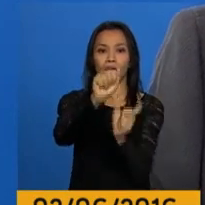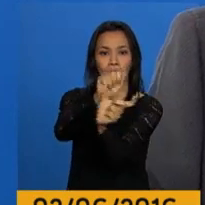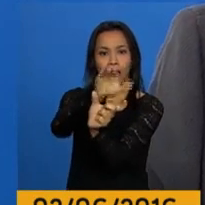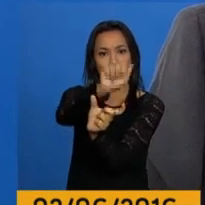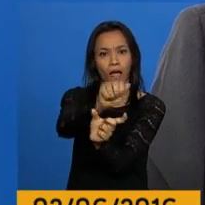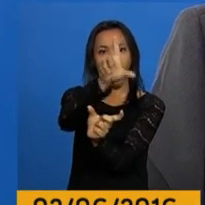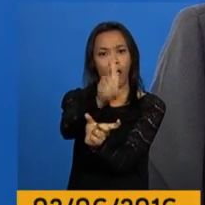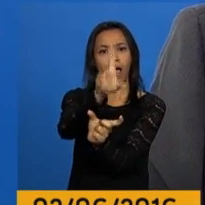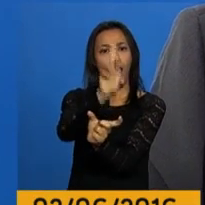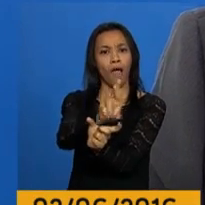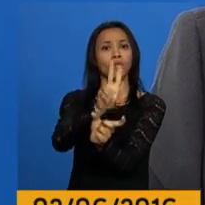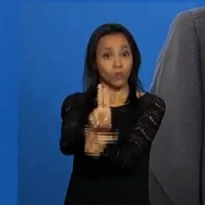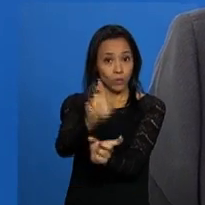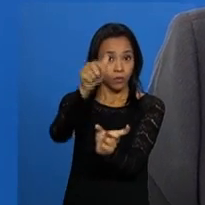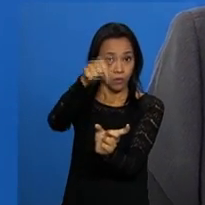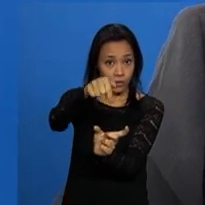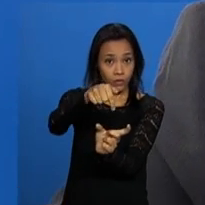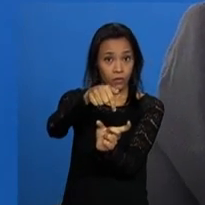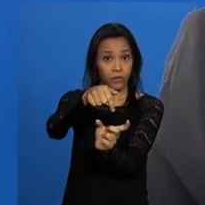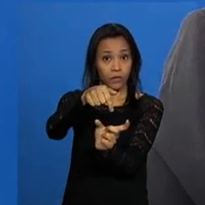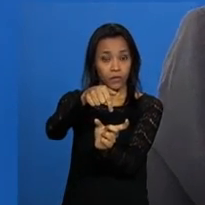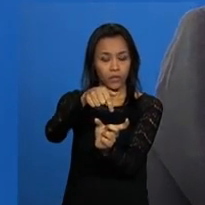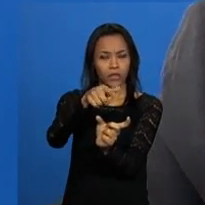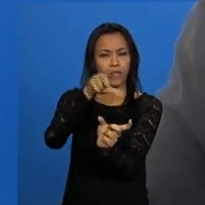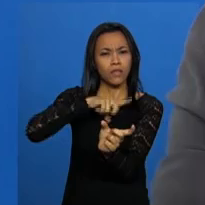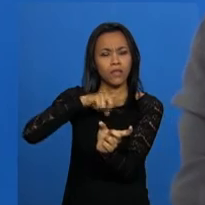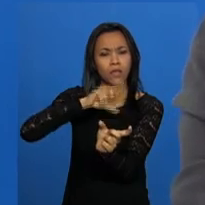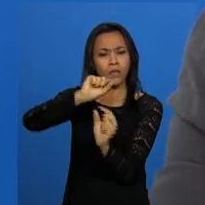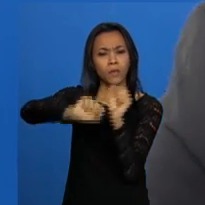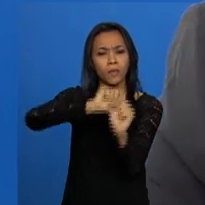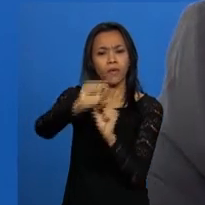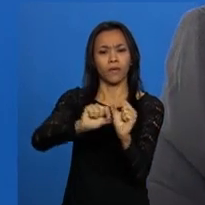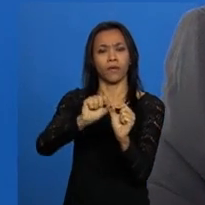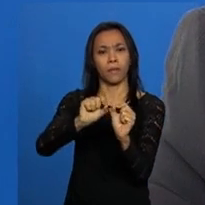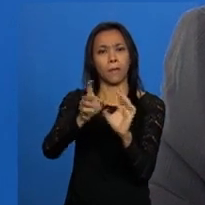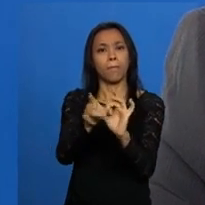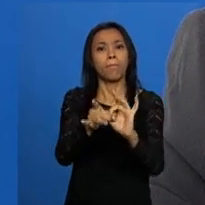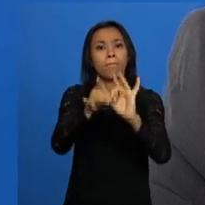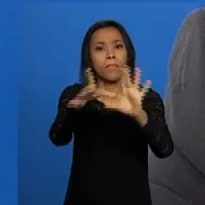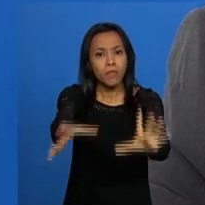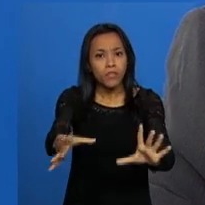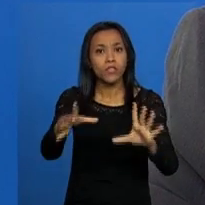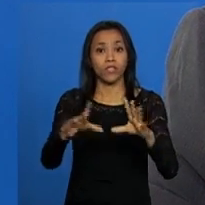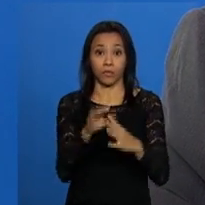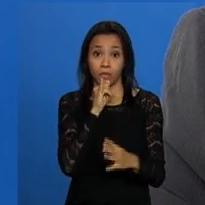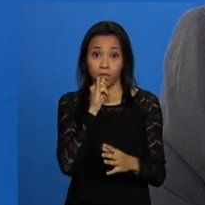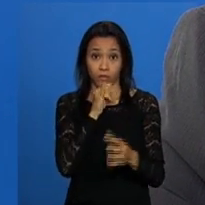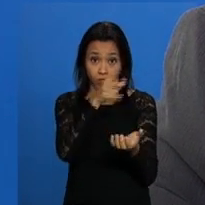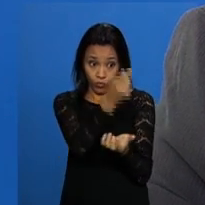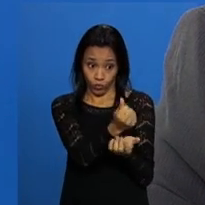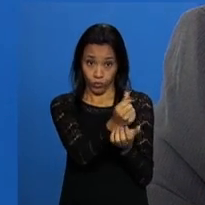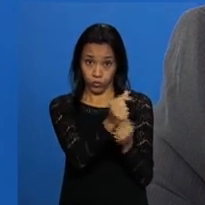Primeiro, pelos efeitos próprios que a DRU tem em termos de permitir uma alocação mais eficiente